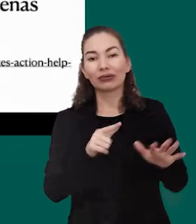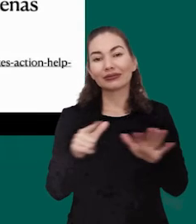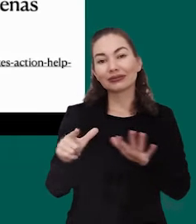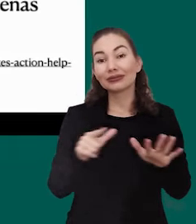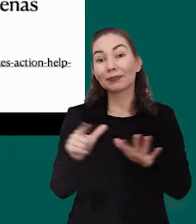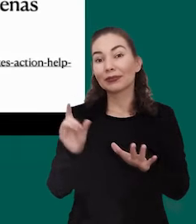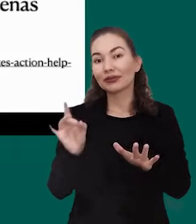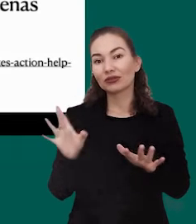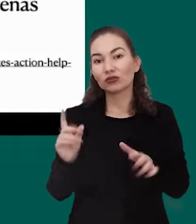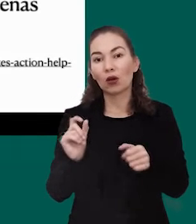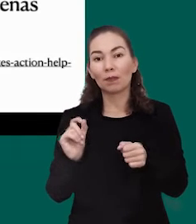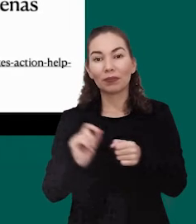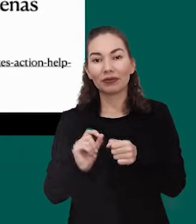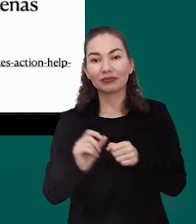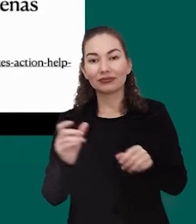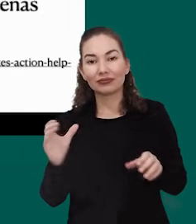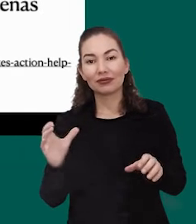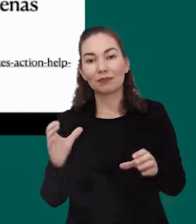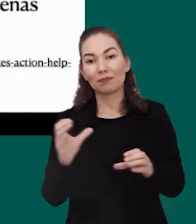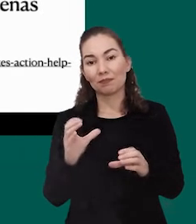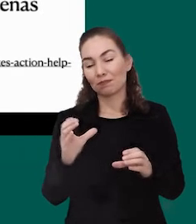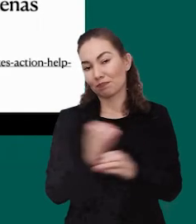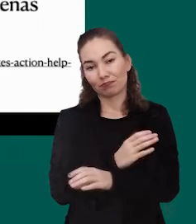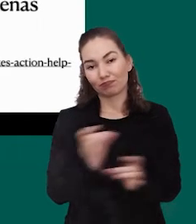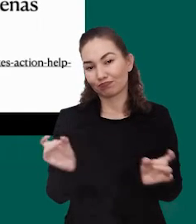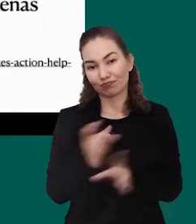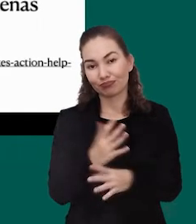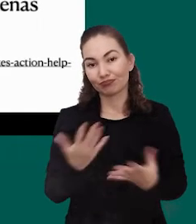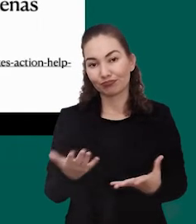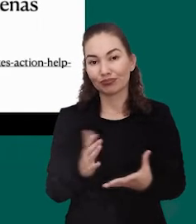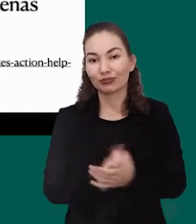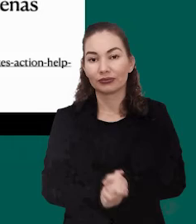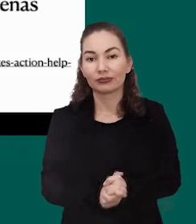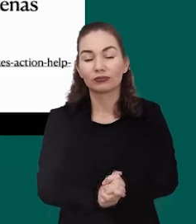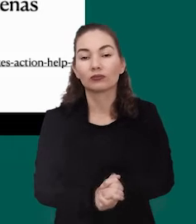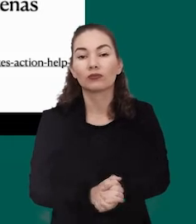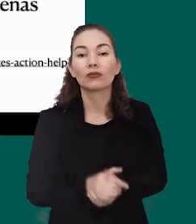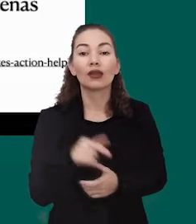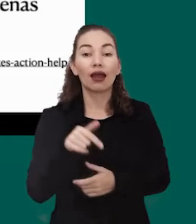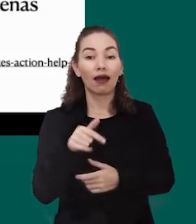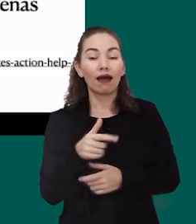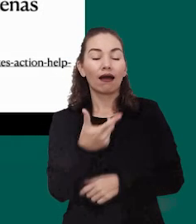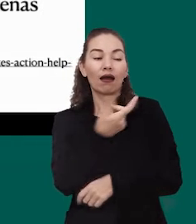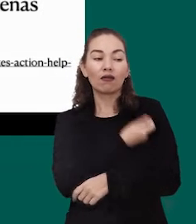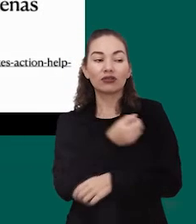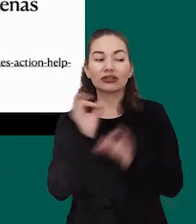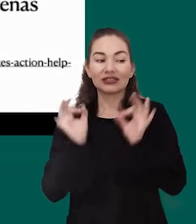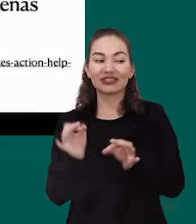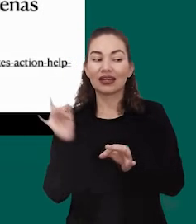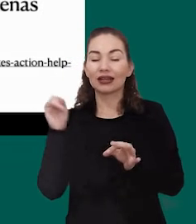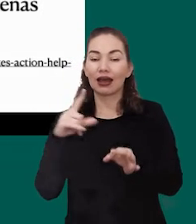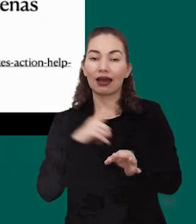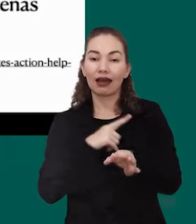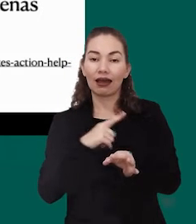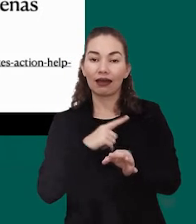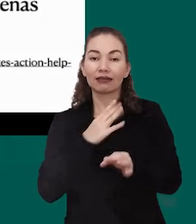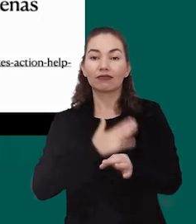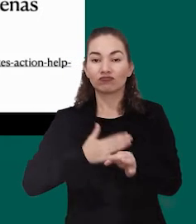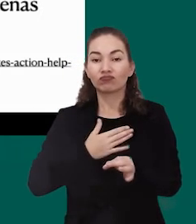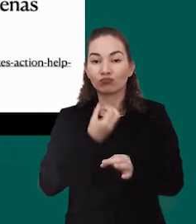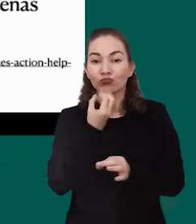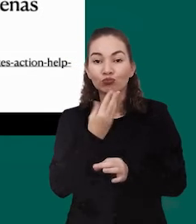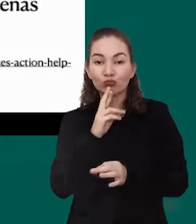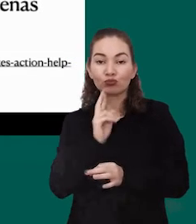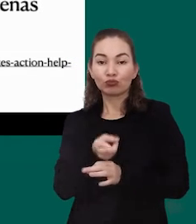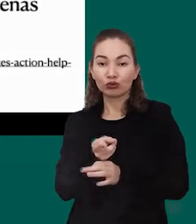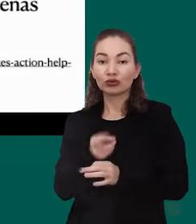algumas estratégias, tá? Pela FDA, né, desde junho de 2020, uma vacina efetiva é aquela vacina que tem resultados satisfatórios em